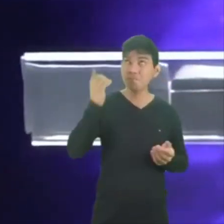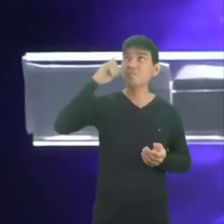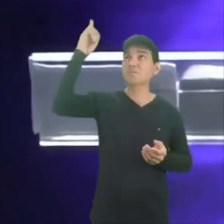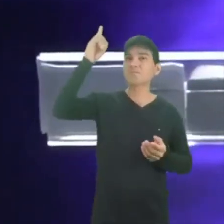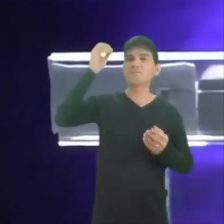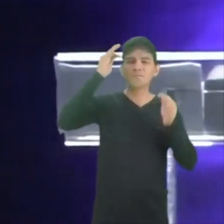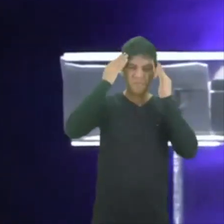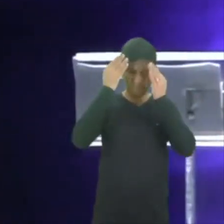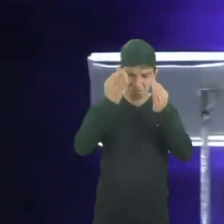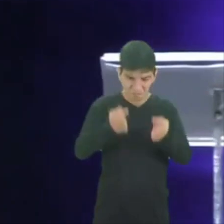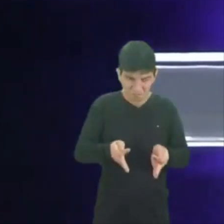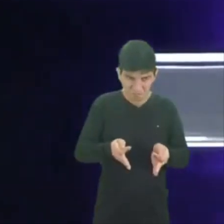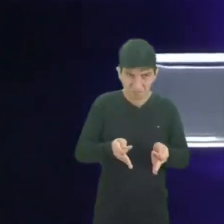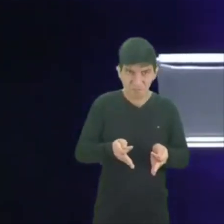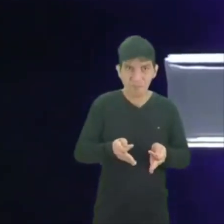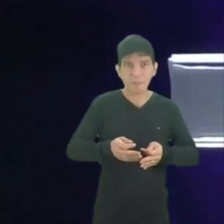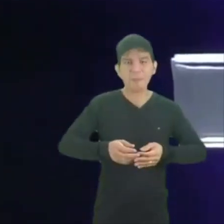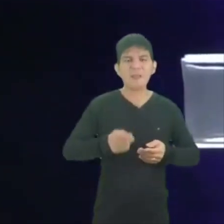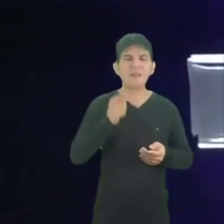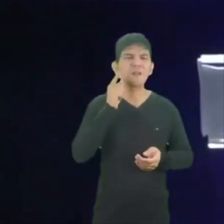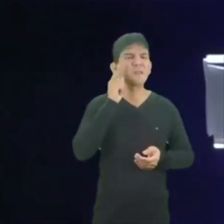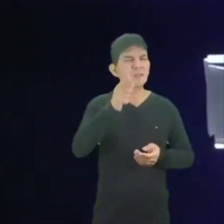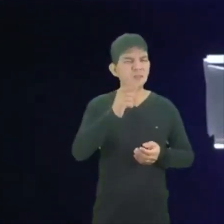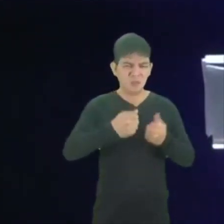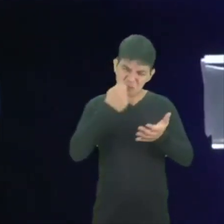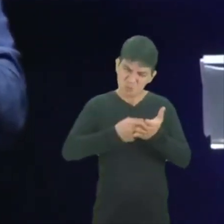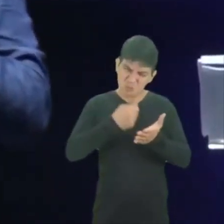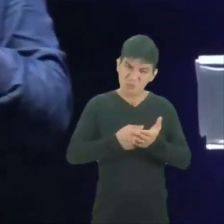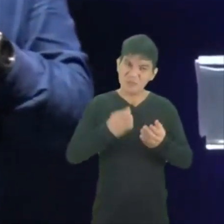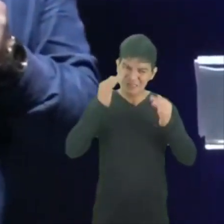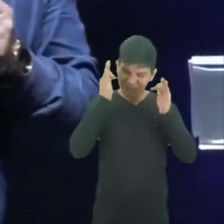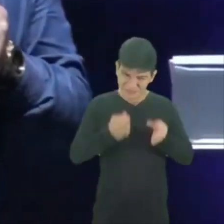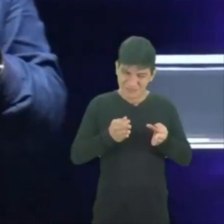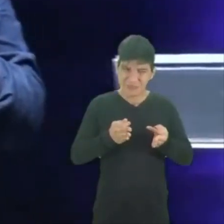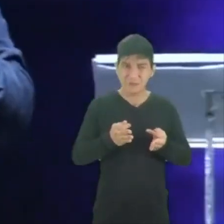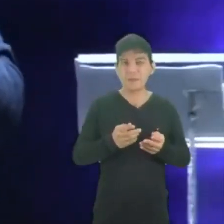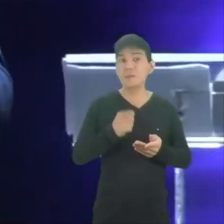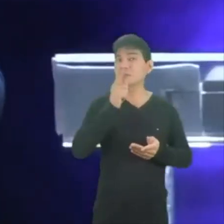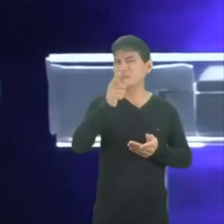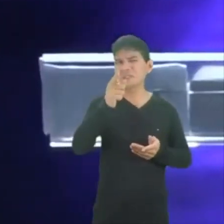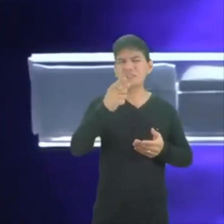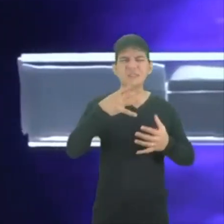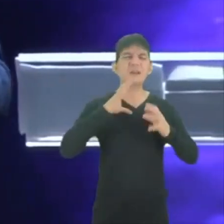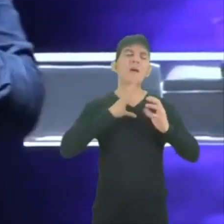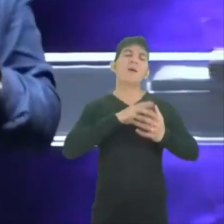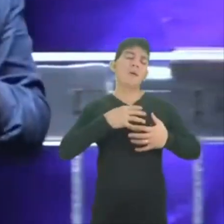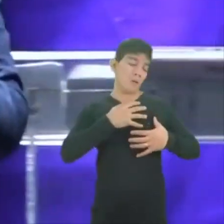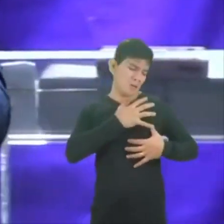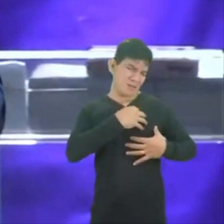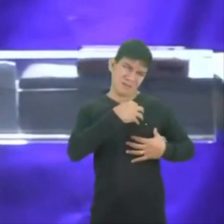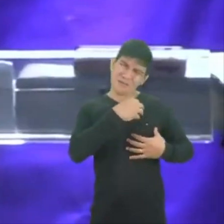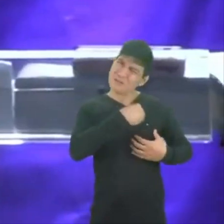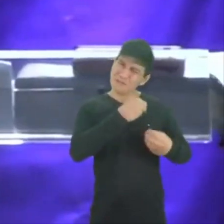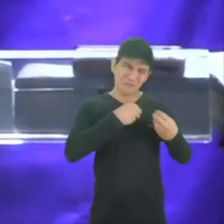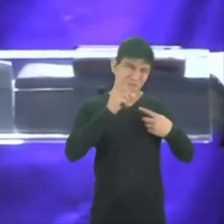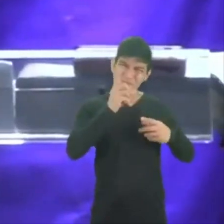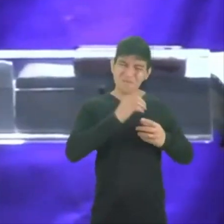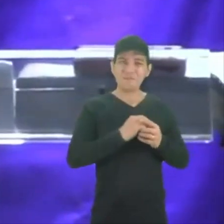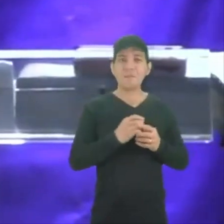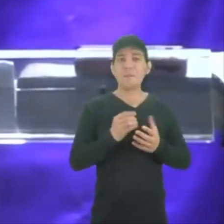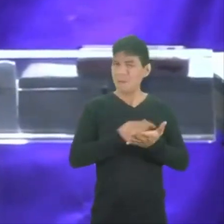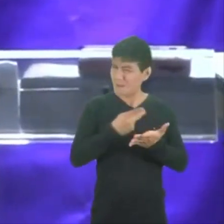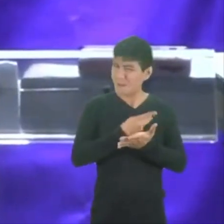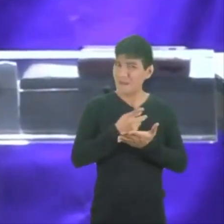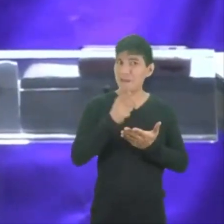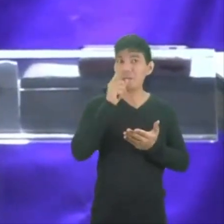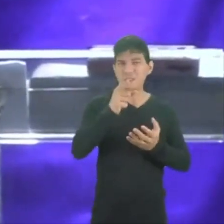para ser fiel a Deus. Você não tem prazer no pecado, você não quer errar, pelo contrário, você quer acertar. Porém, você sabe